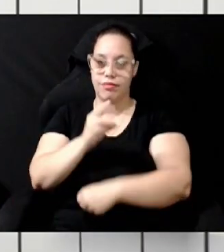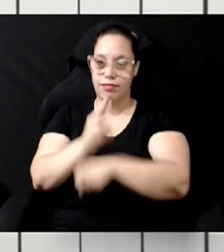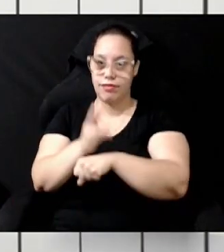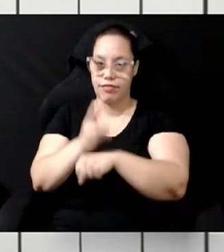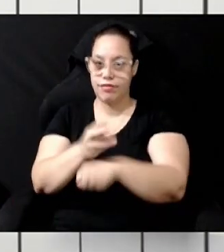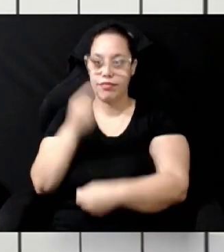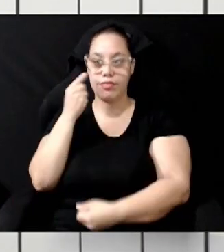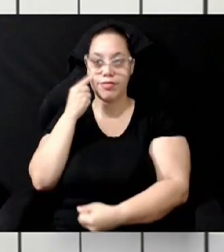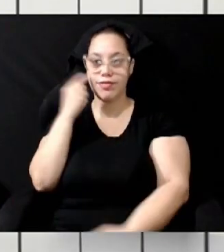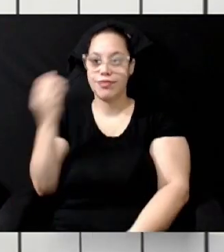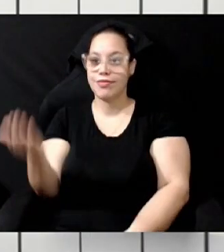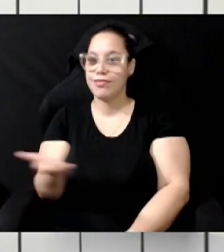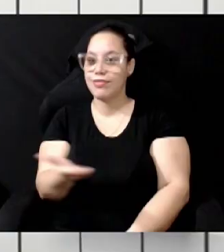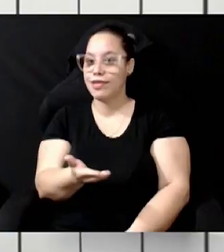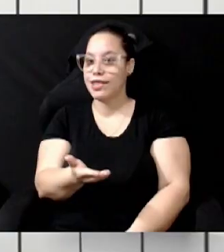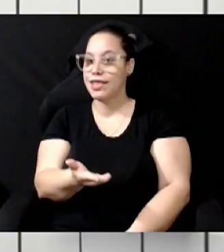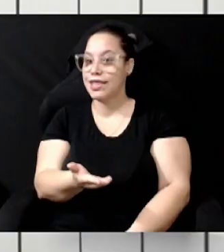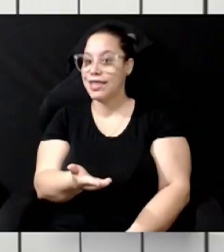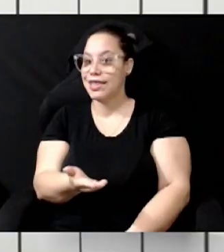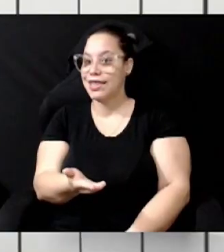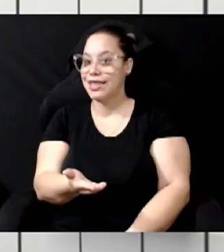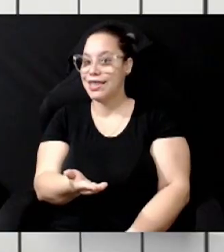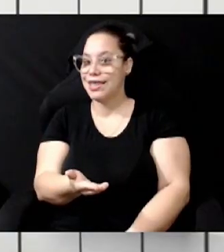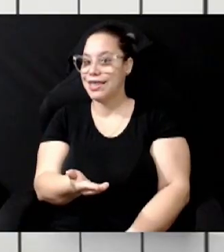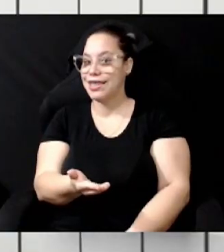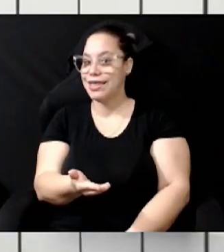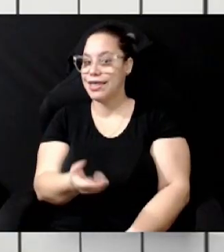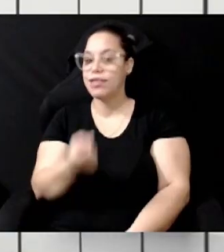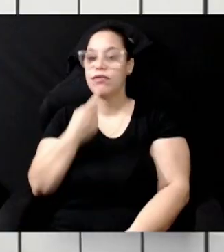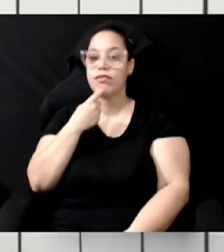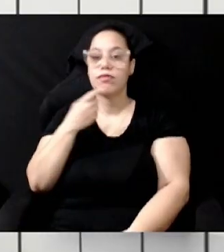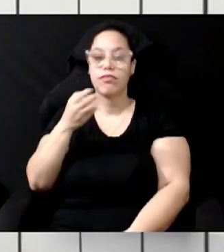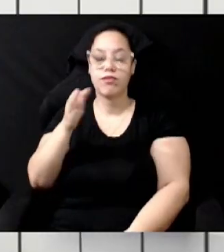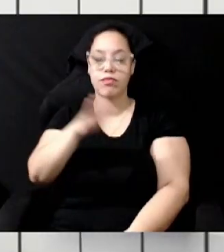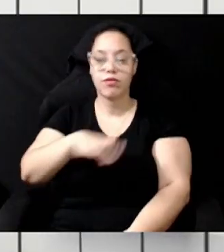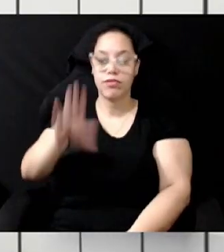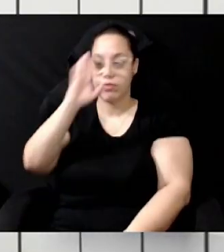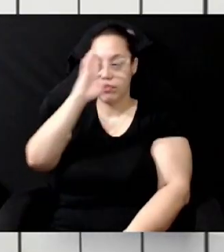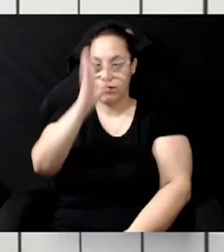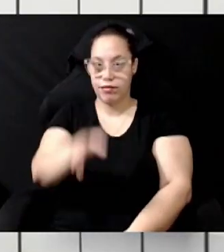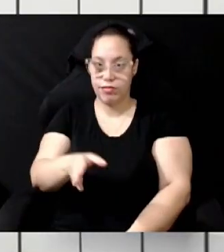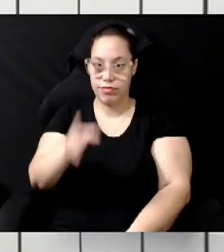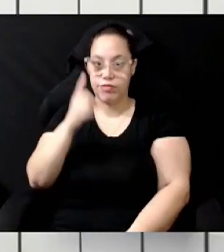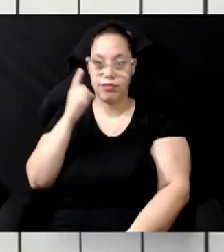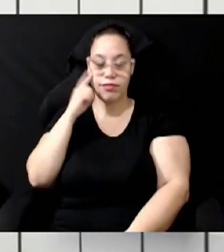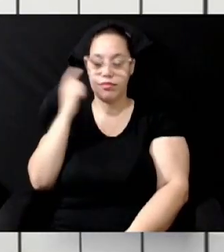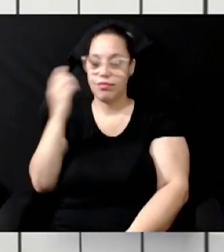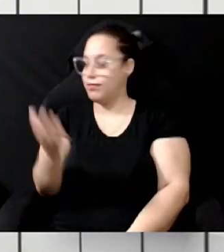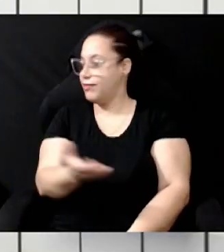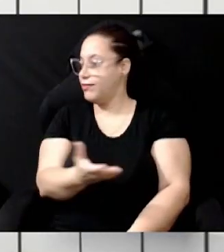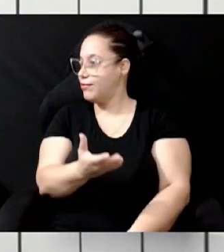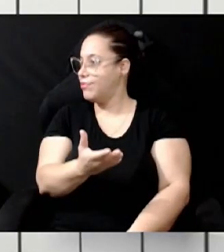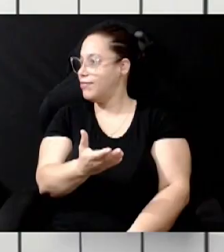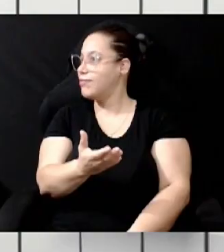19 é o nosso DDD, para você que é de Campinas e região, pode ir direto no